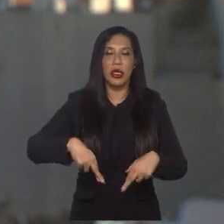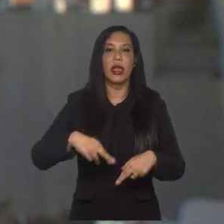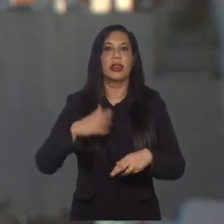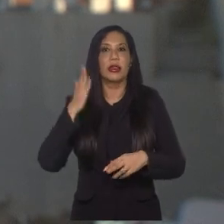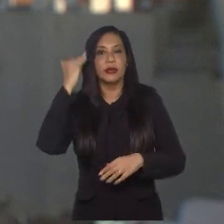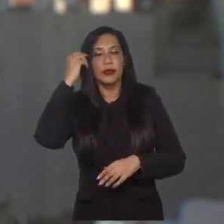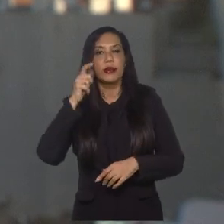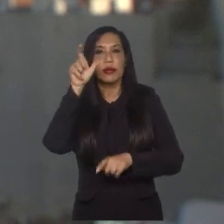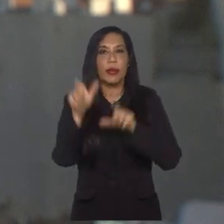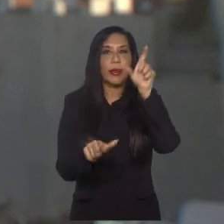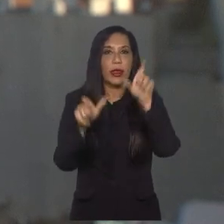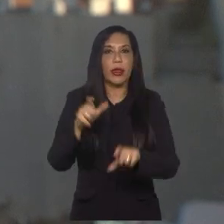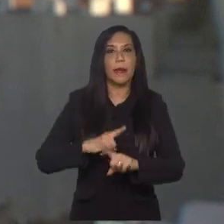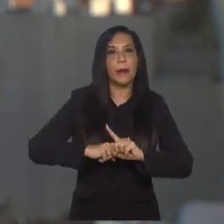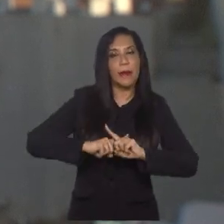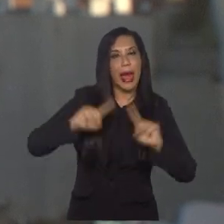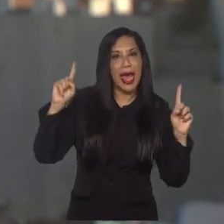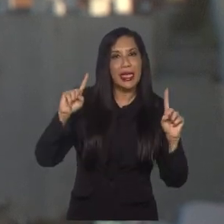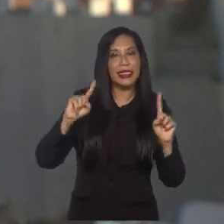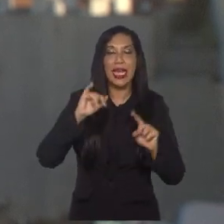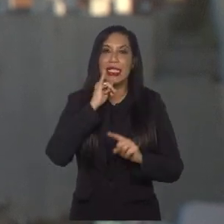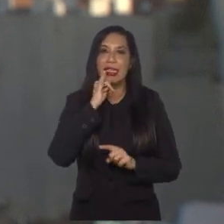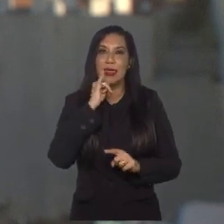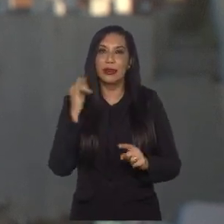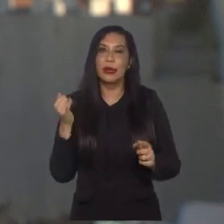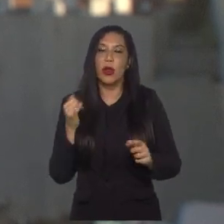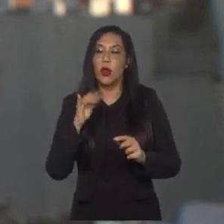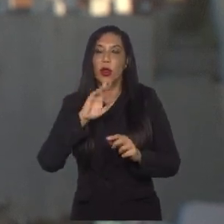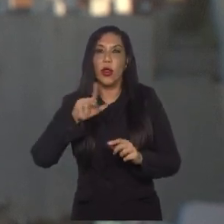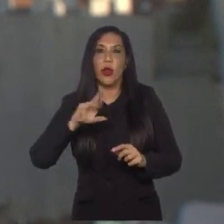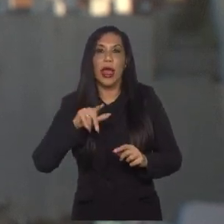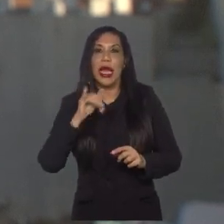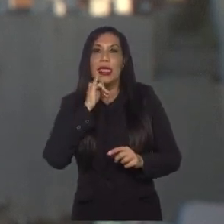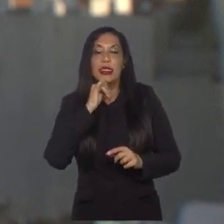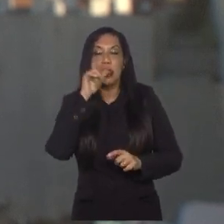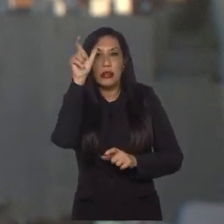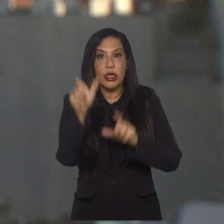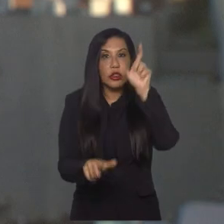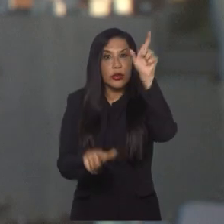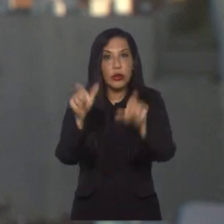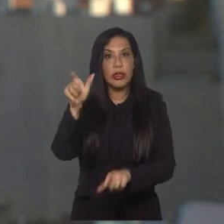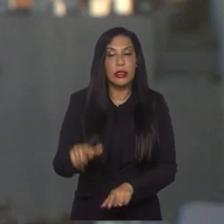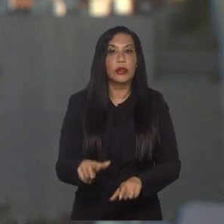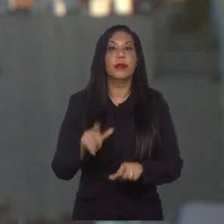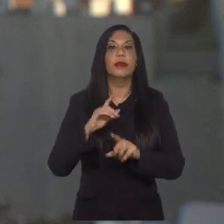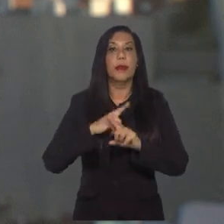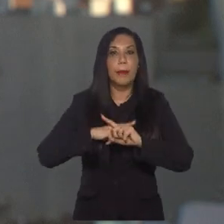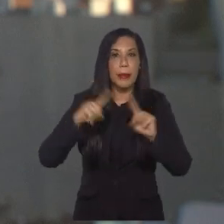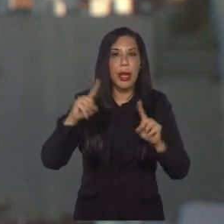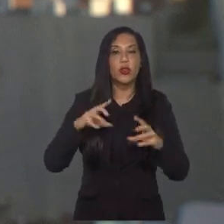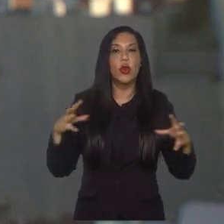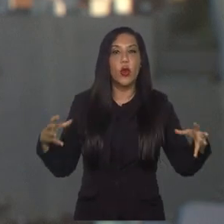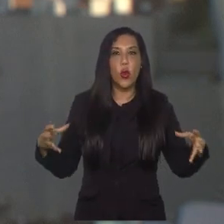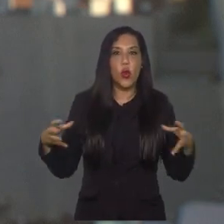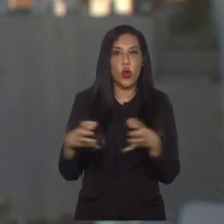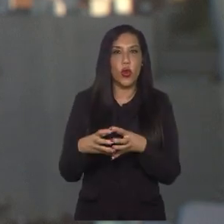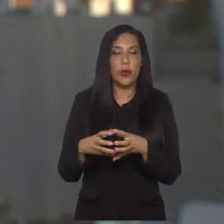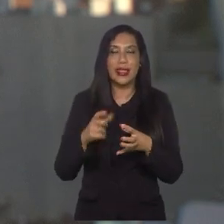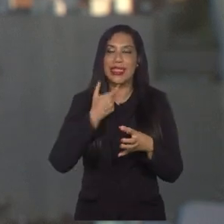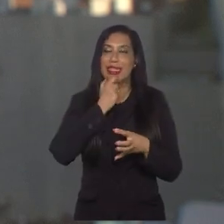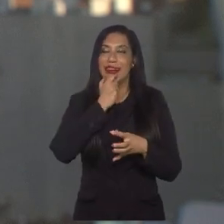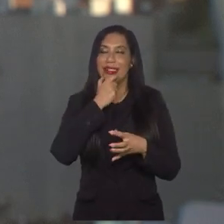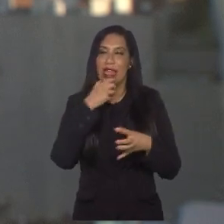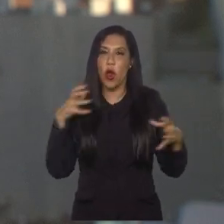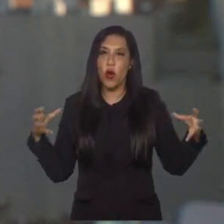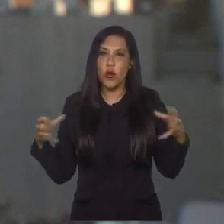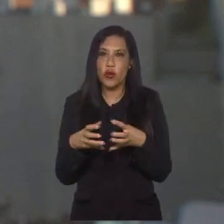jogadoras individualmente, mas não vai ser tão. Não é pelo individualismo. Vai ser pelo coletivo. O coletivo da Inglaterra,